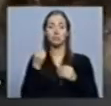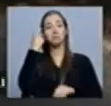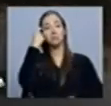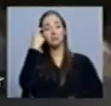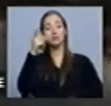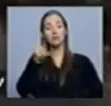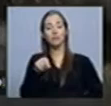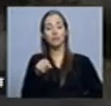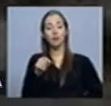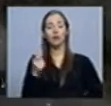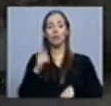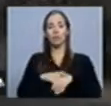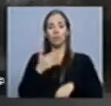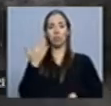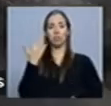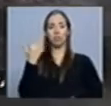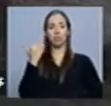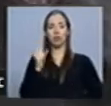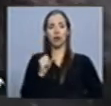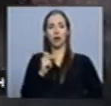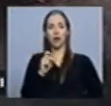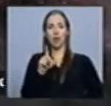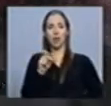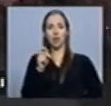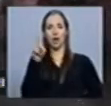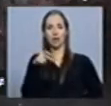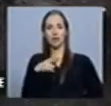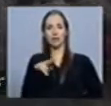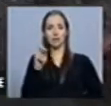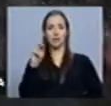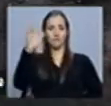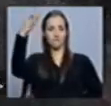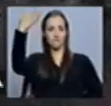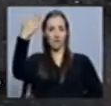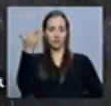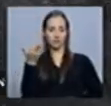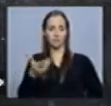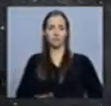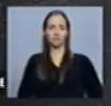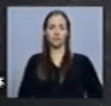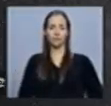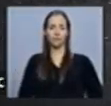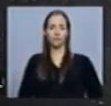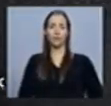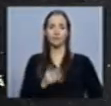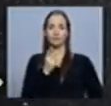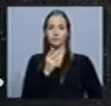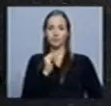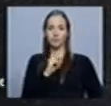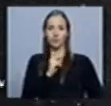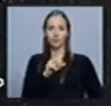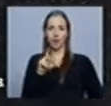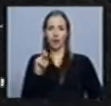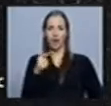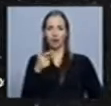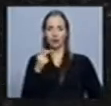até há relativamente pouco tempo, a galáxia rainha do nosso bairro galáctico. A Via Láctea está dentro de um conjunto de outras galáxias, de um